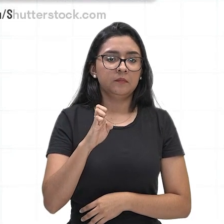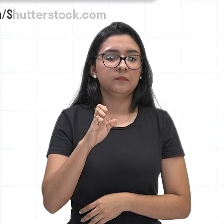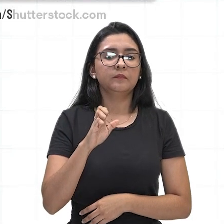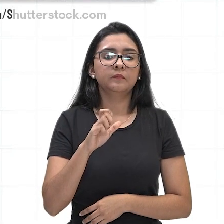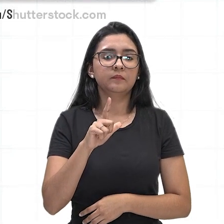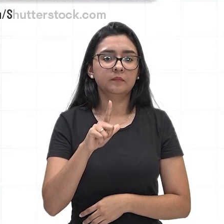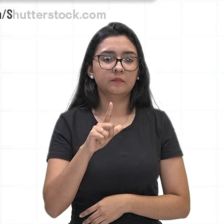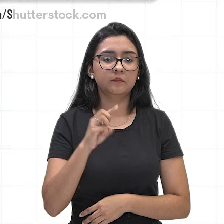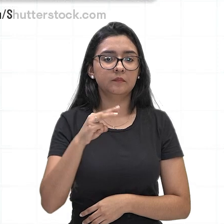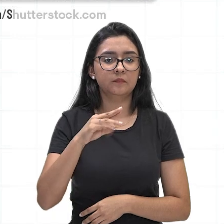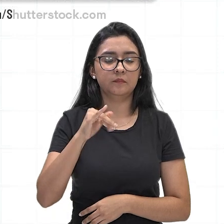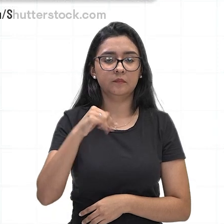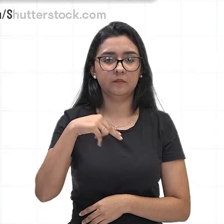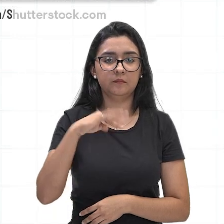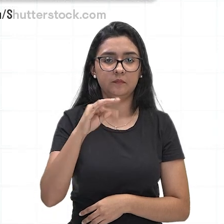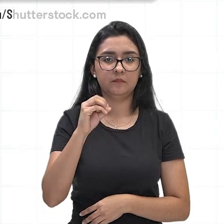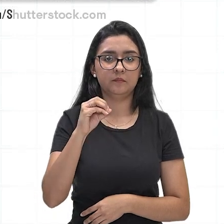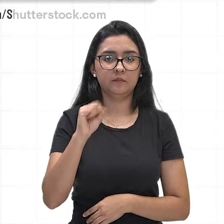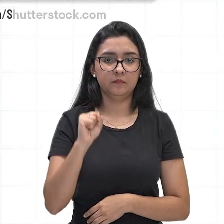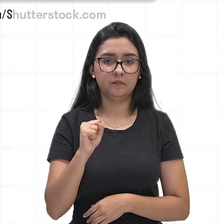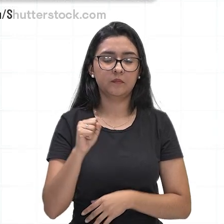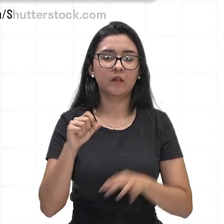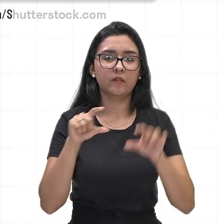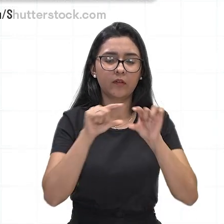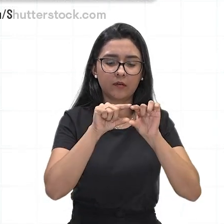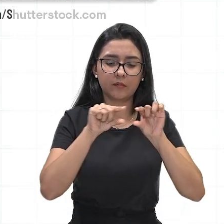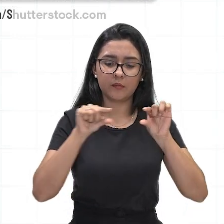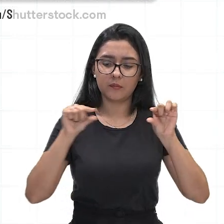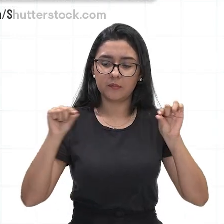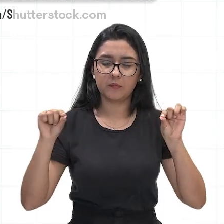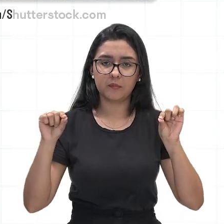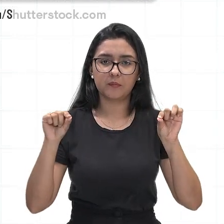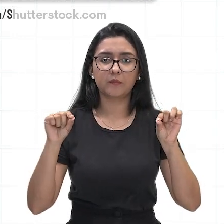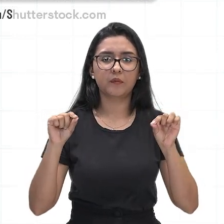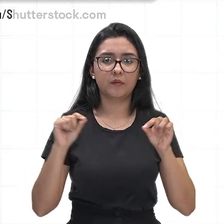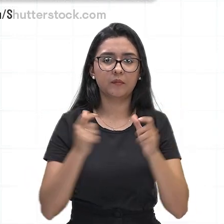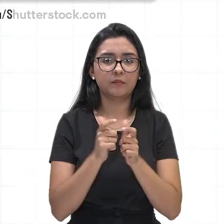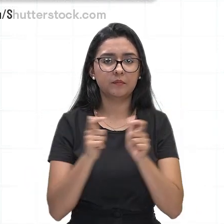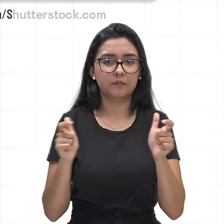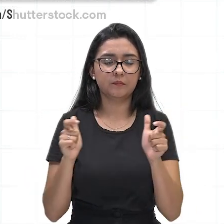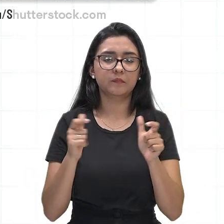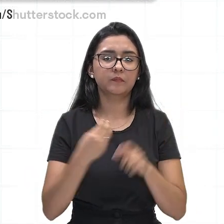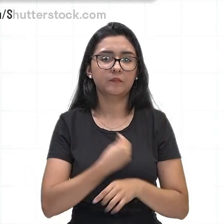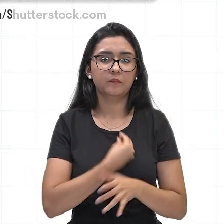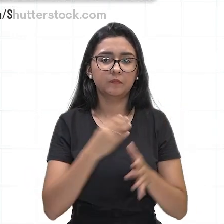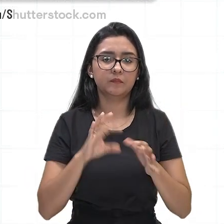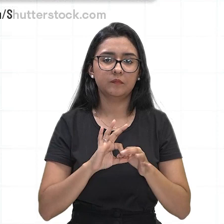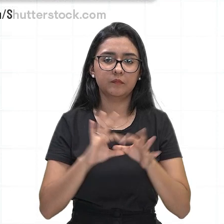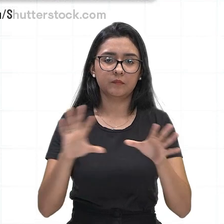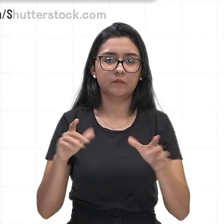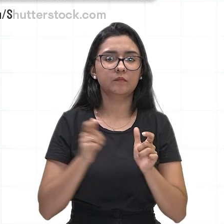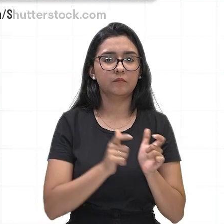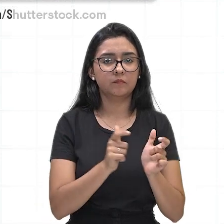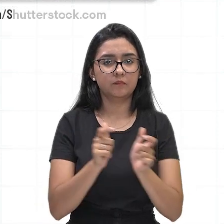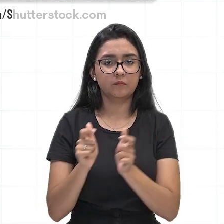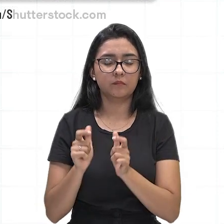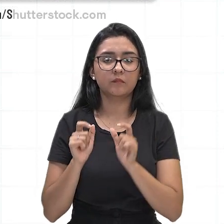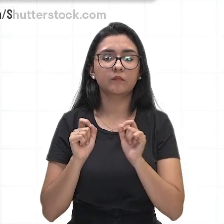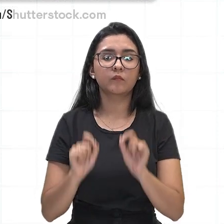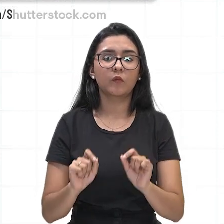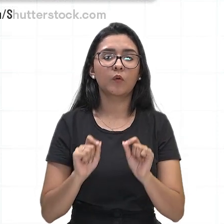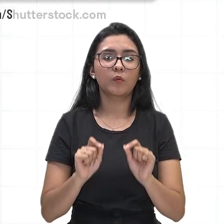de corpo cilíndrico, afilados nas extremidades, e muitas espécies são de vida livre e ocupam